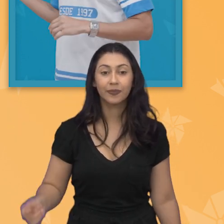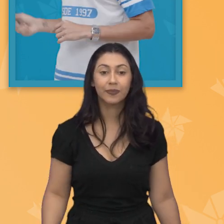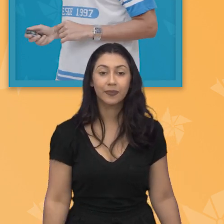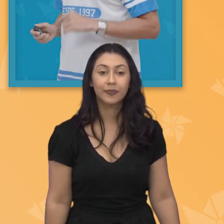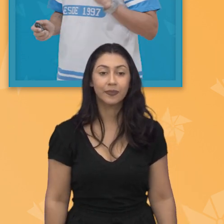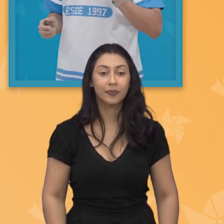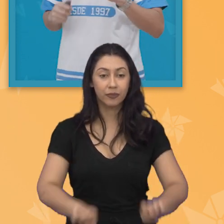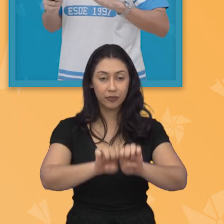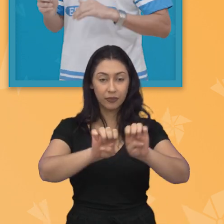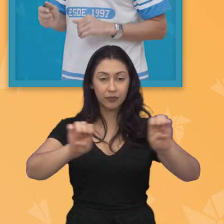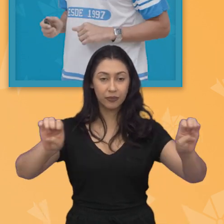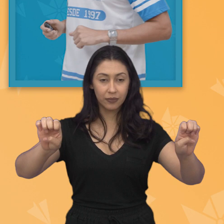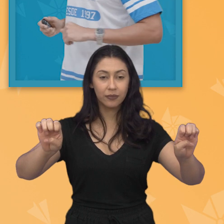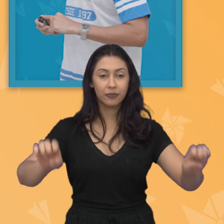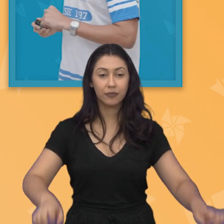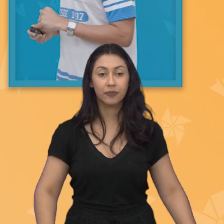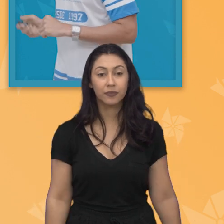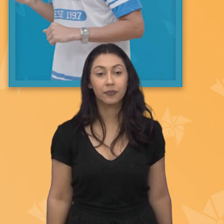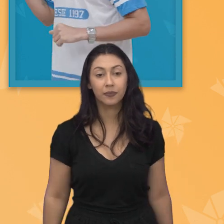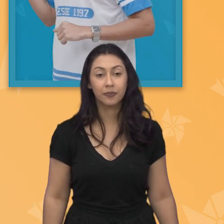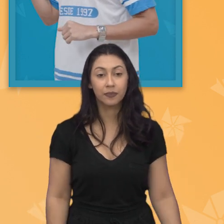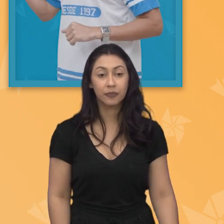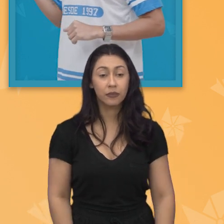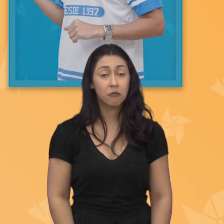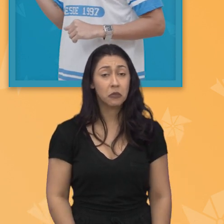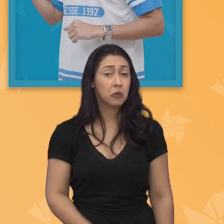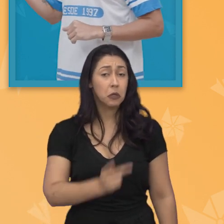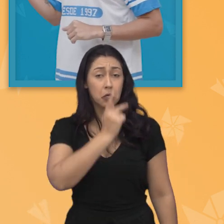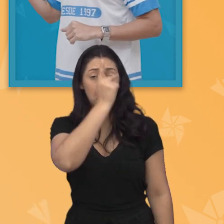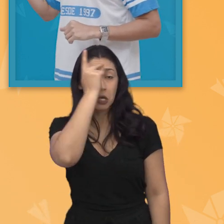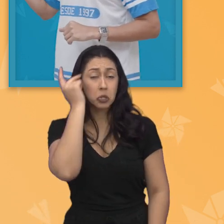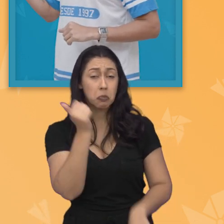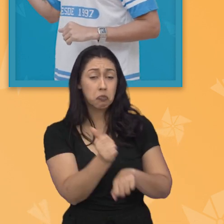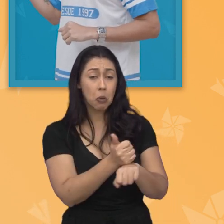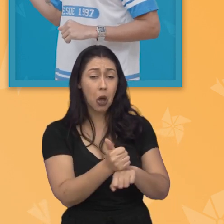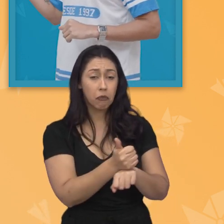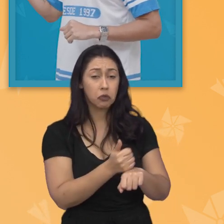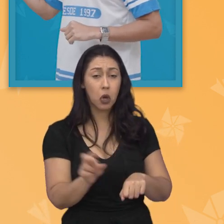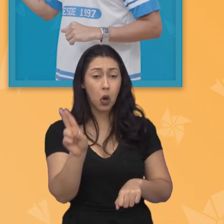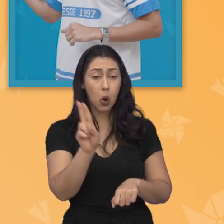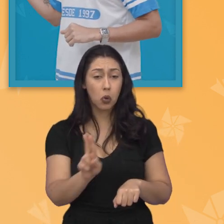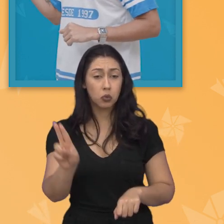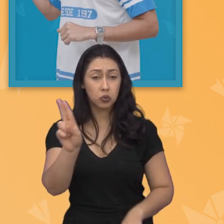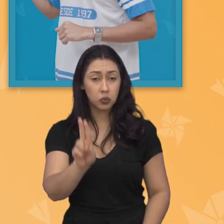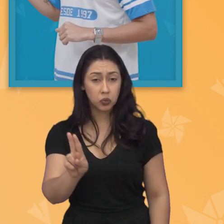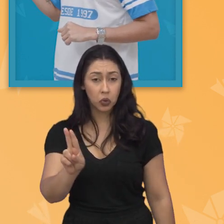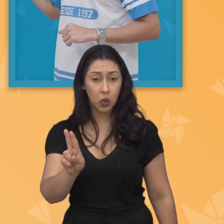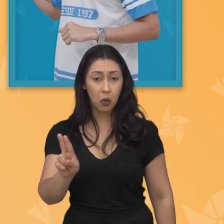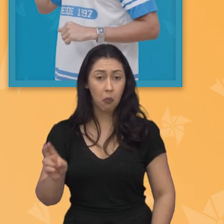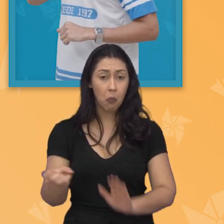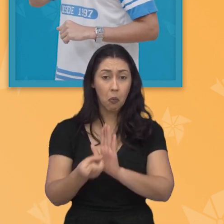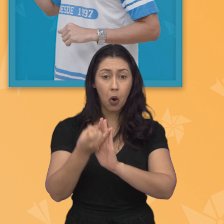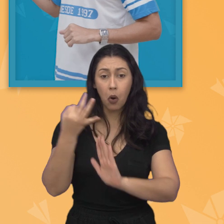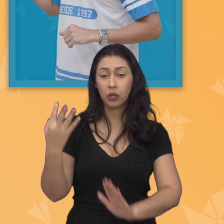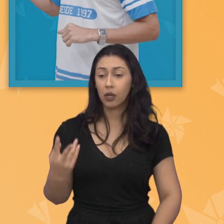Al2SO43 mais H2, né, o gás hidrogênio. Um analista utilizou uma quantidade suficiente de